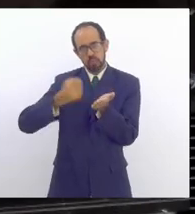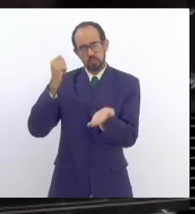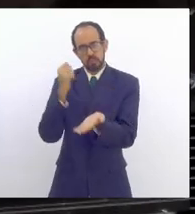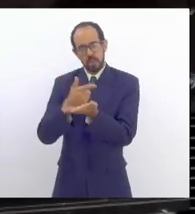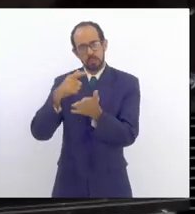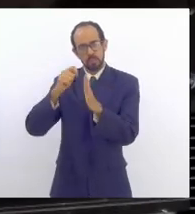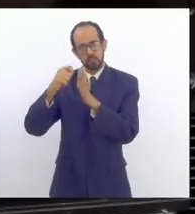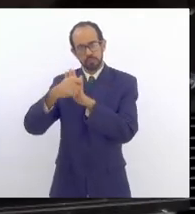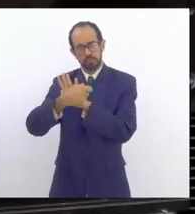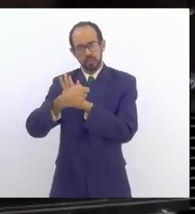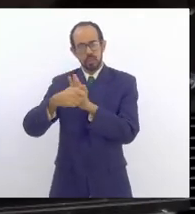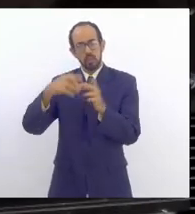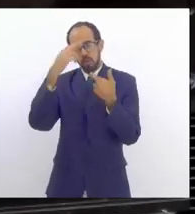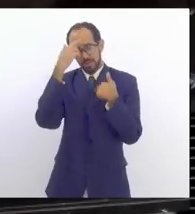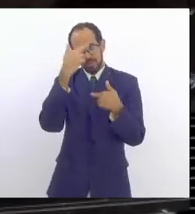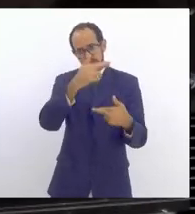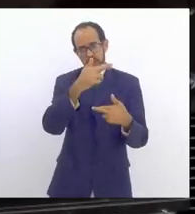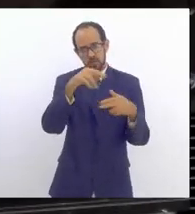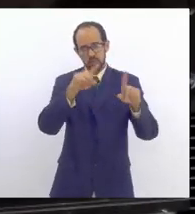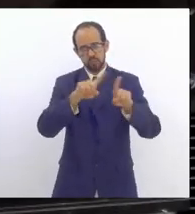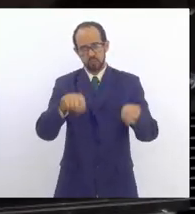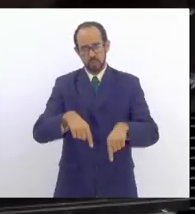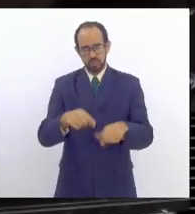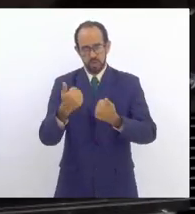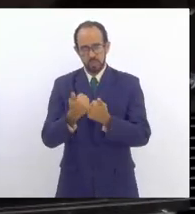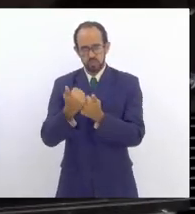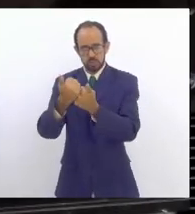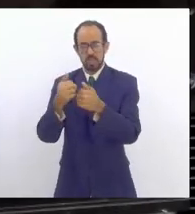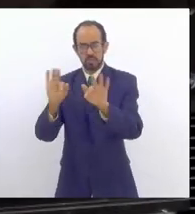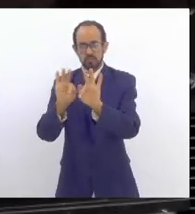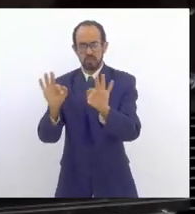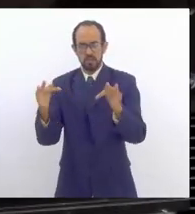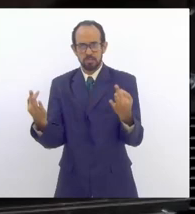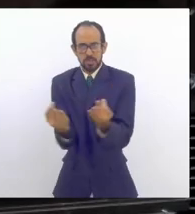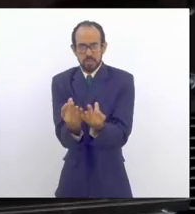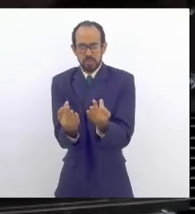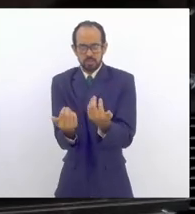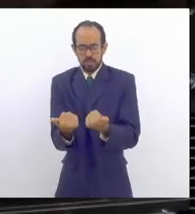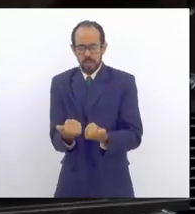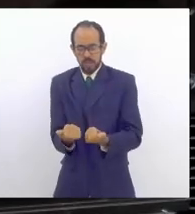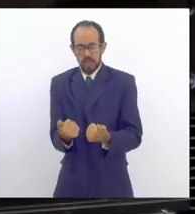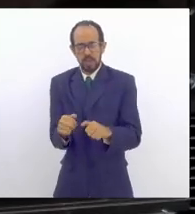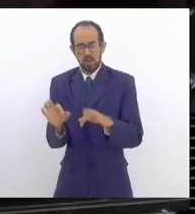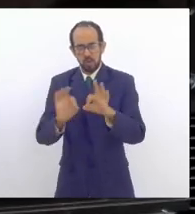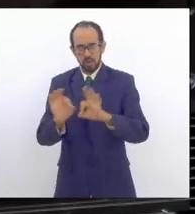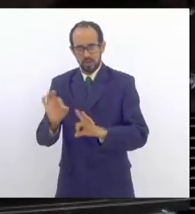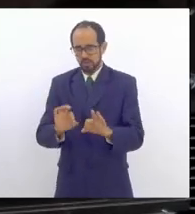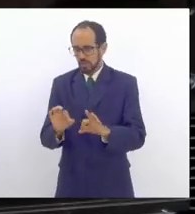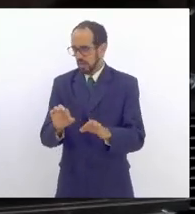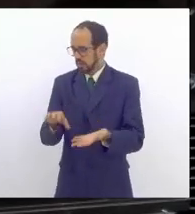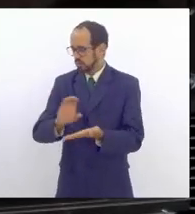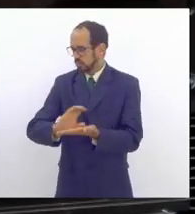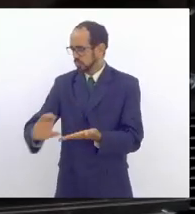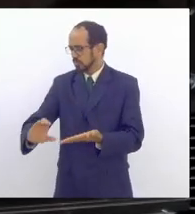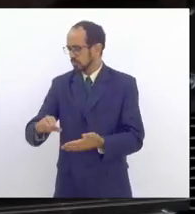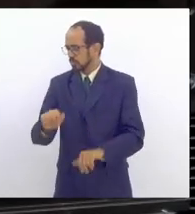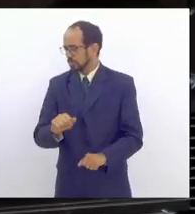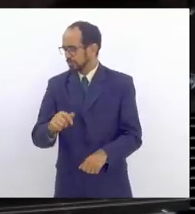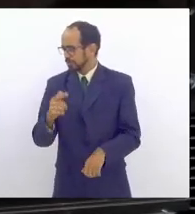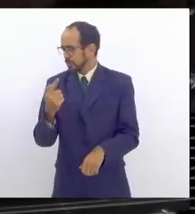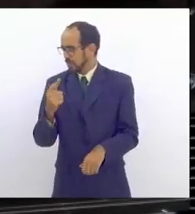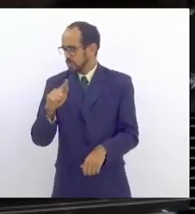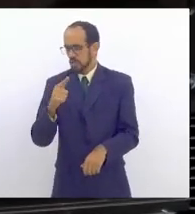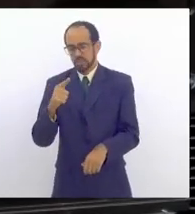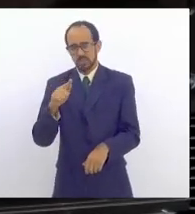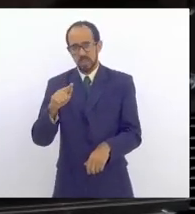respeito ao servidor, para ajudar as famílias a organizarem os seus orçamentos. A gestão fiscal responsável